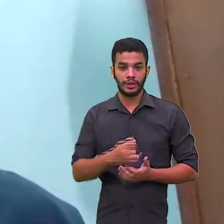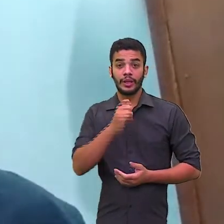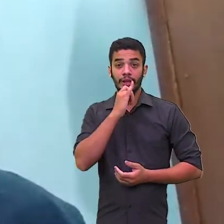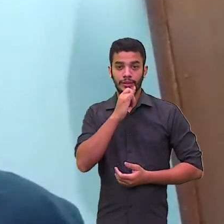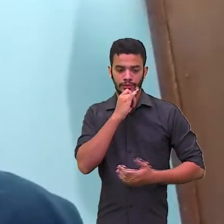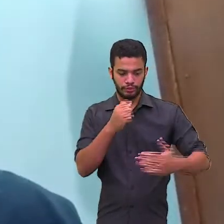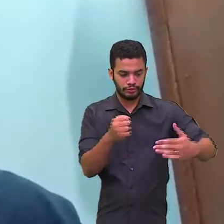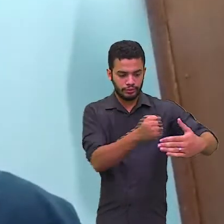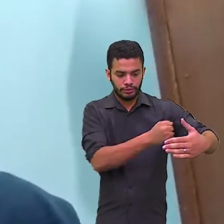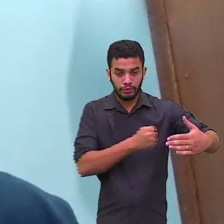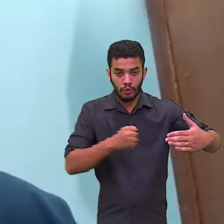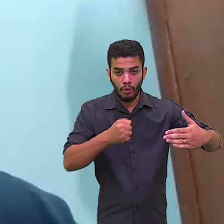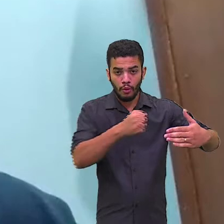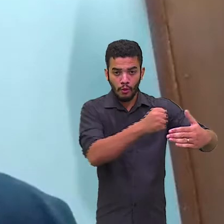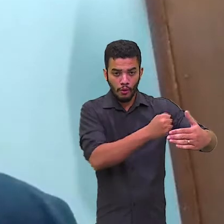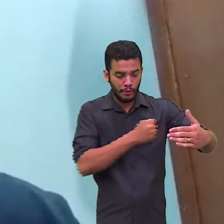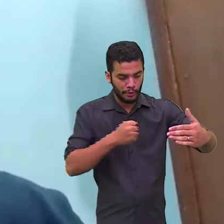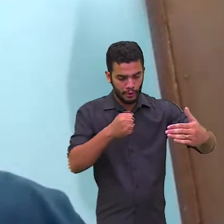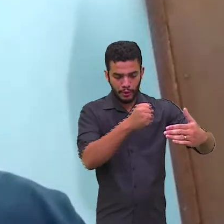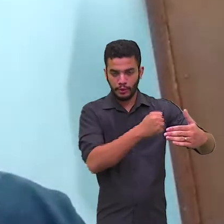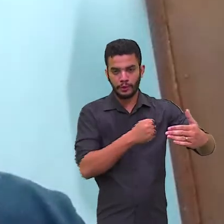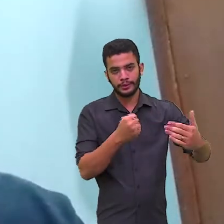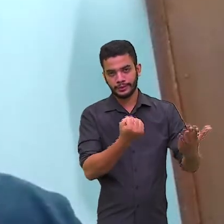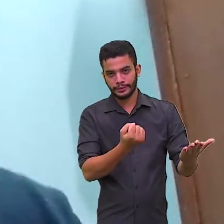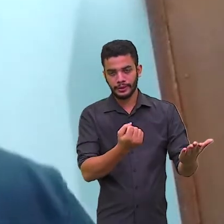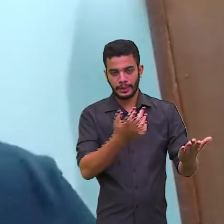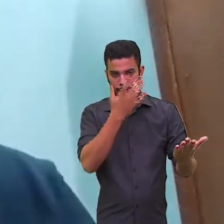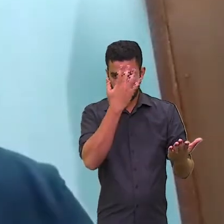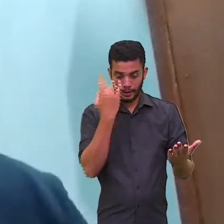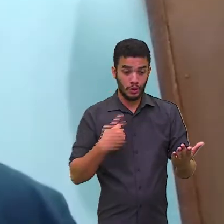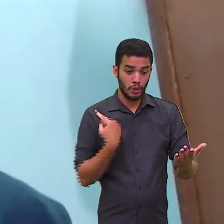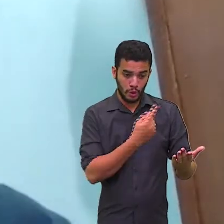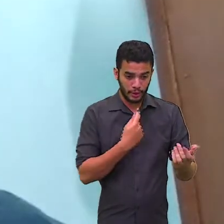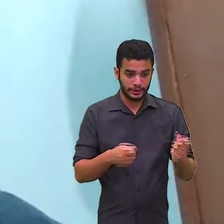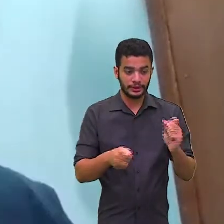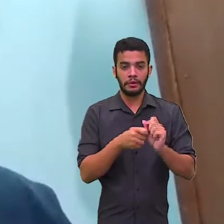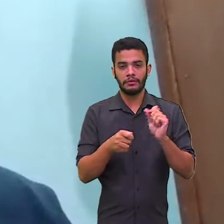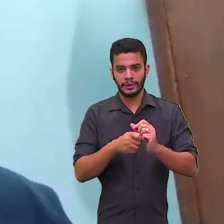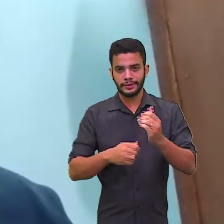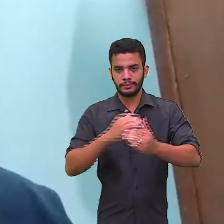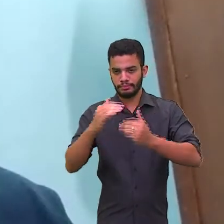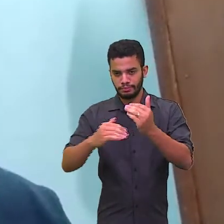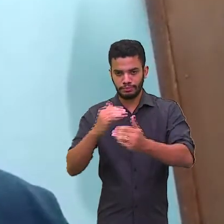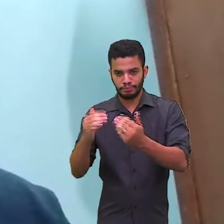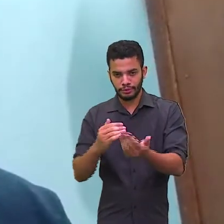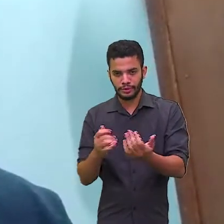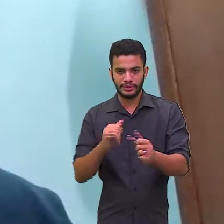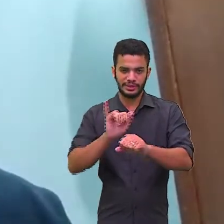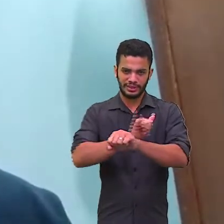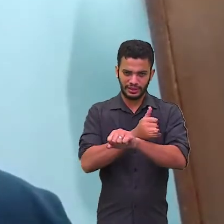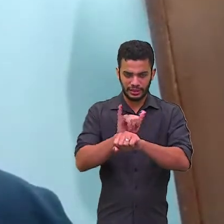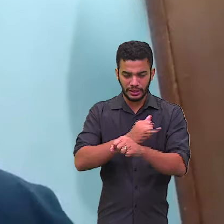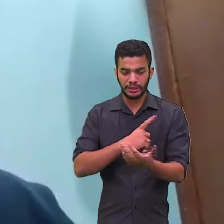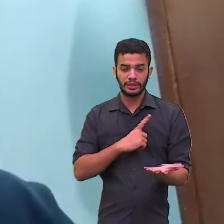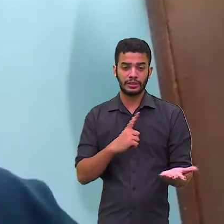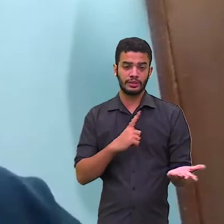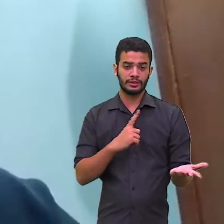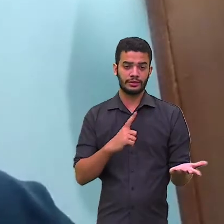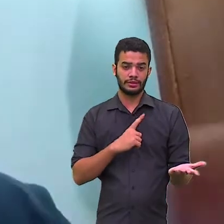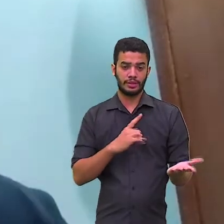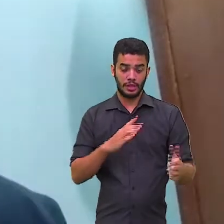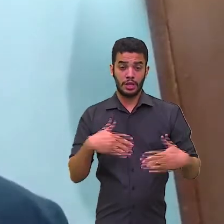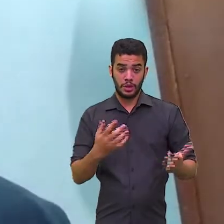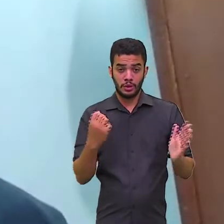culinária. A arte culinária é alguma coisa que o ser humano constrói e que tem um significado. Nós podemos dizer que patrimônio cultural é